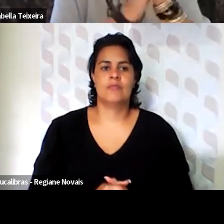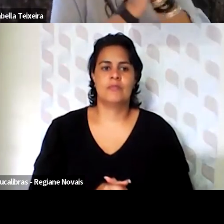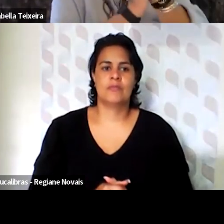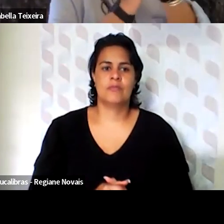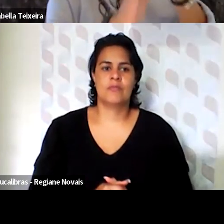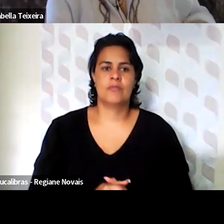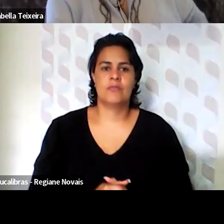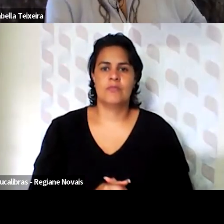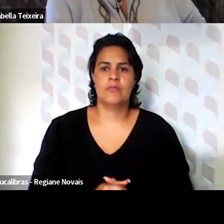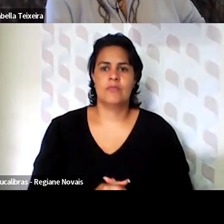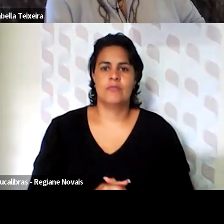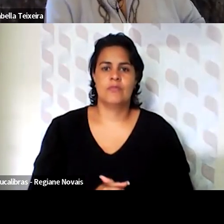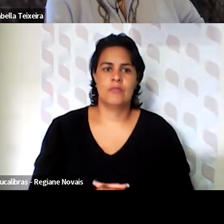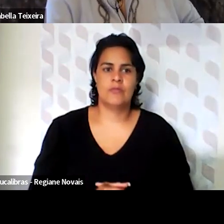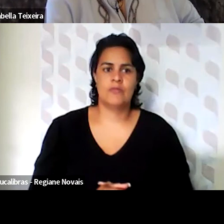Obrigada, merci.